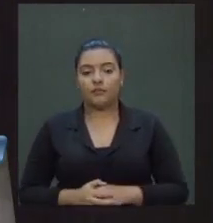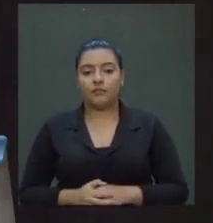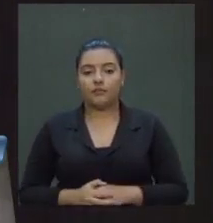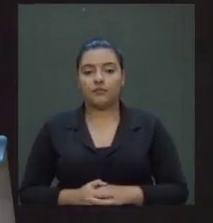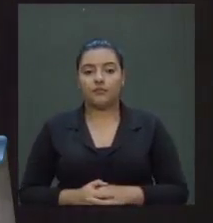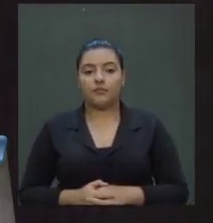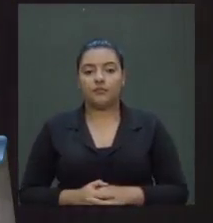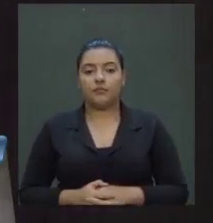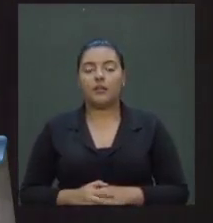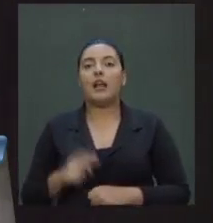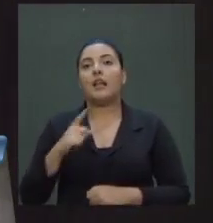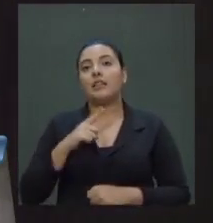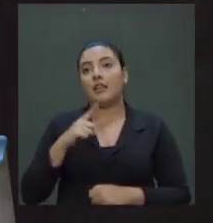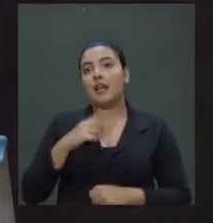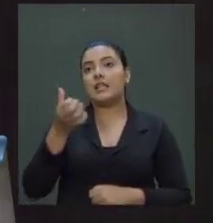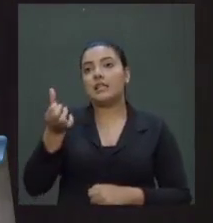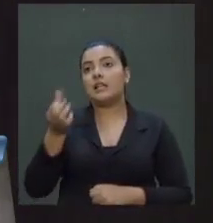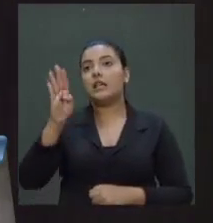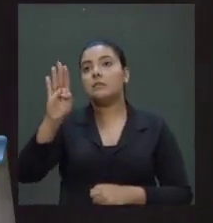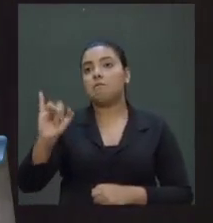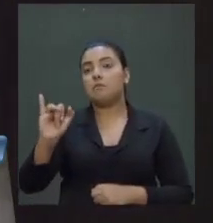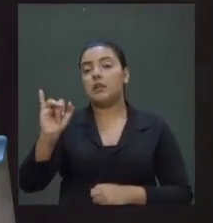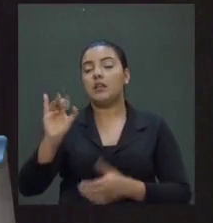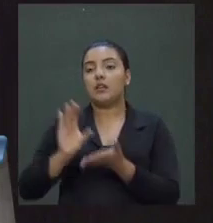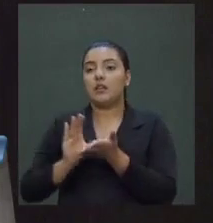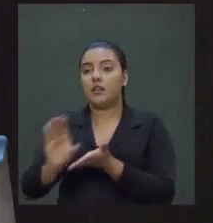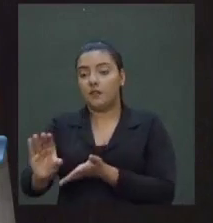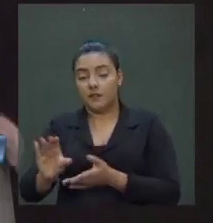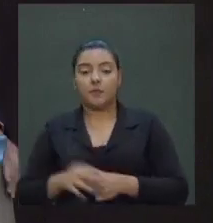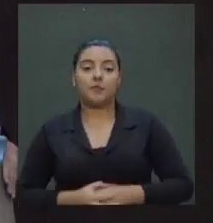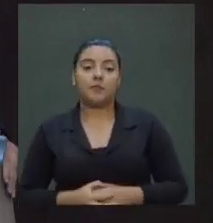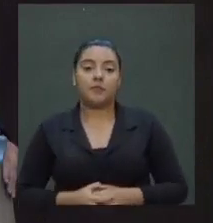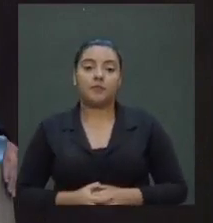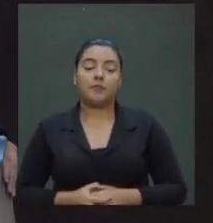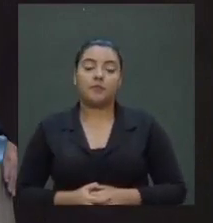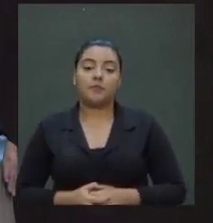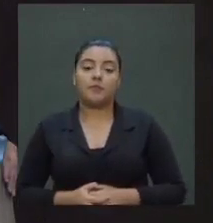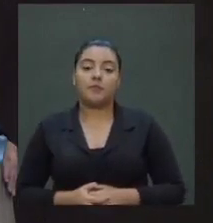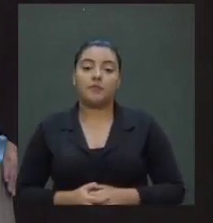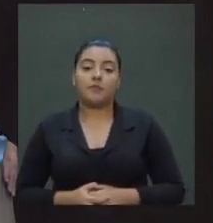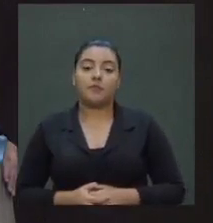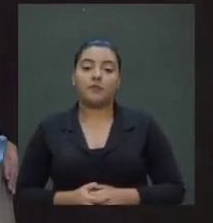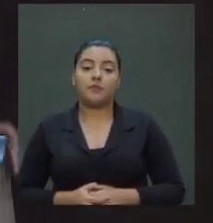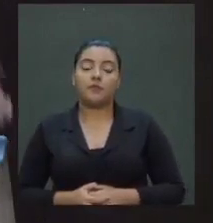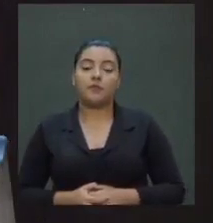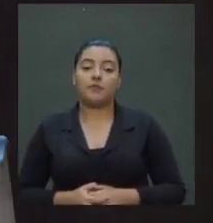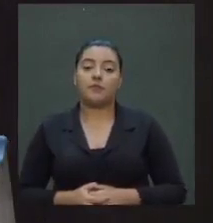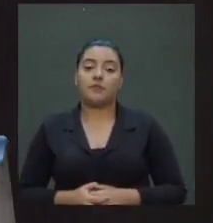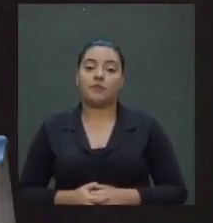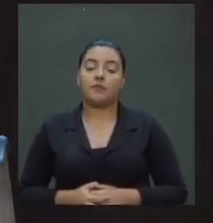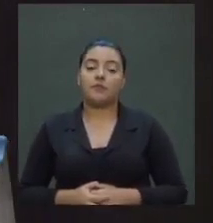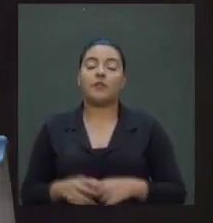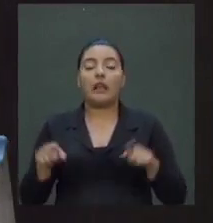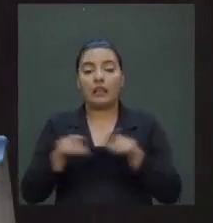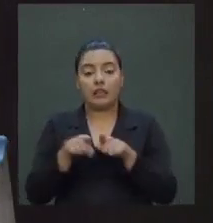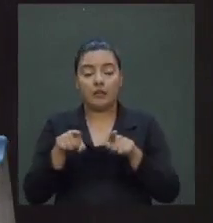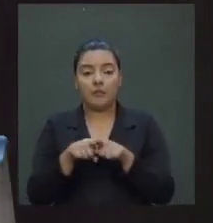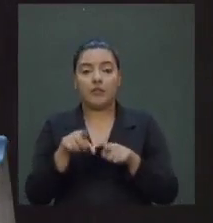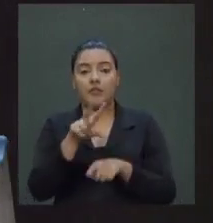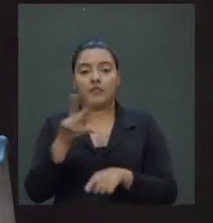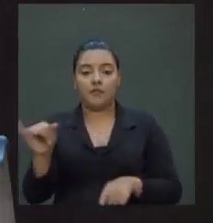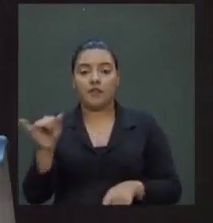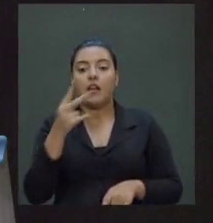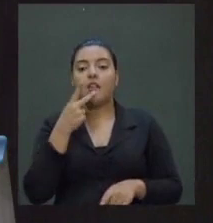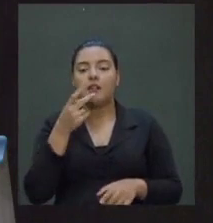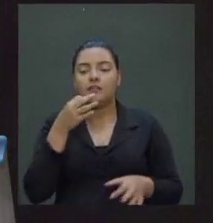assim, olha, são 6 bilhões de investimento. Mas são 6 bilhões de investimento e ainda há de